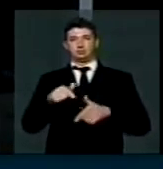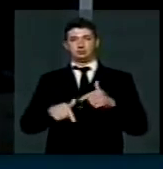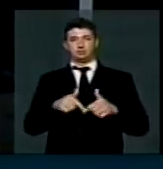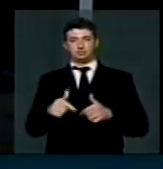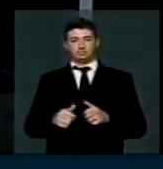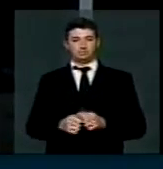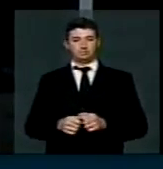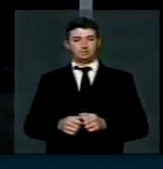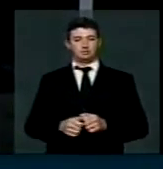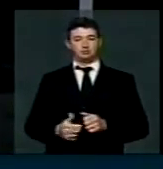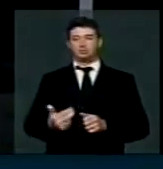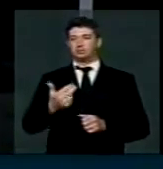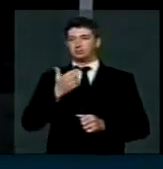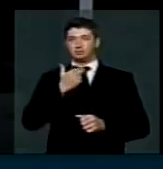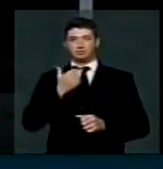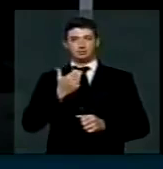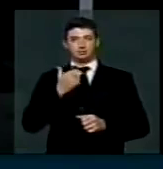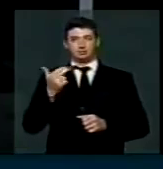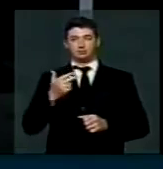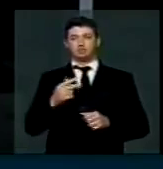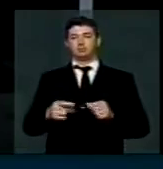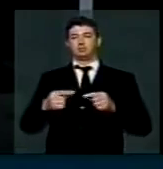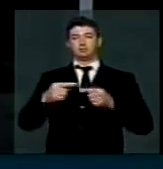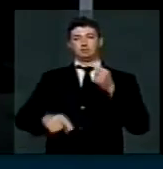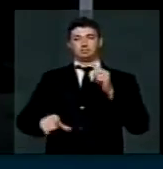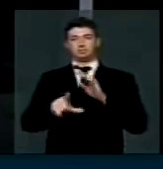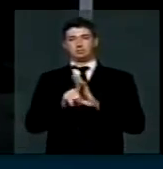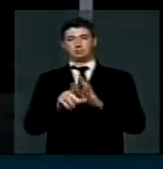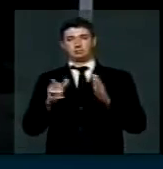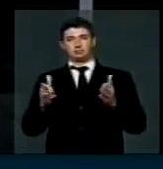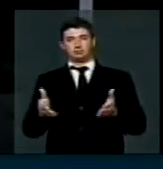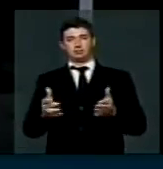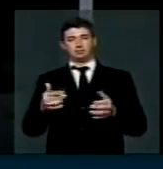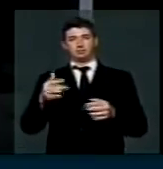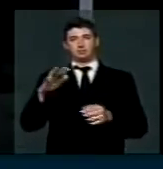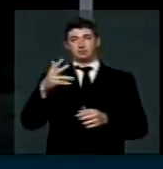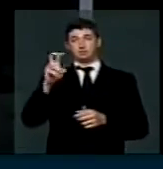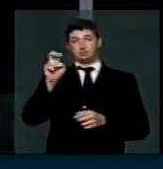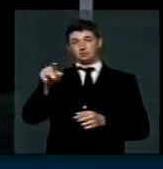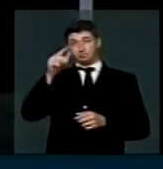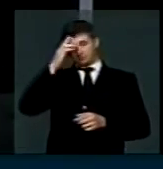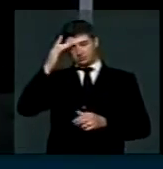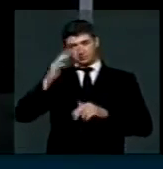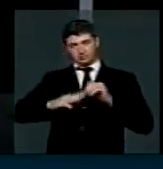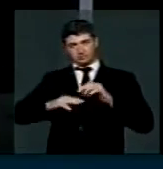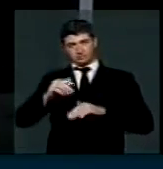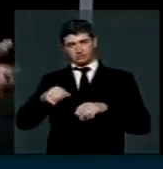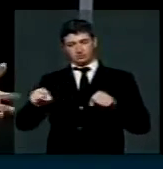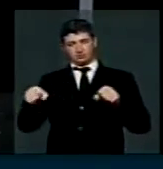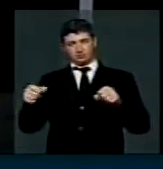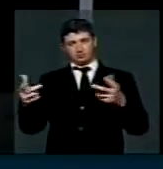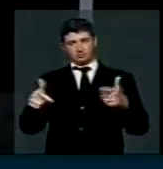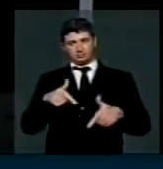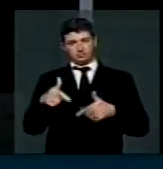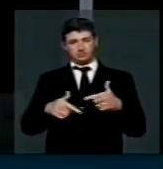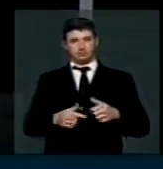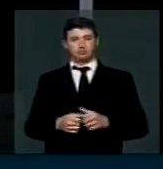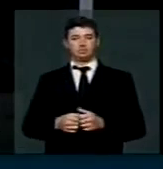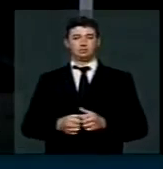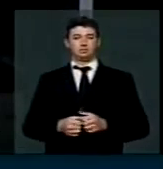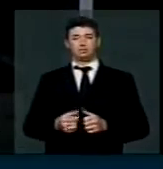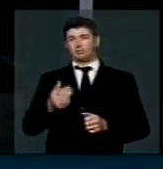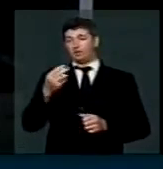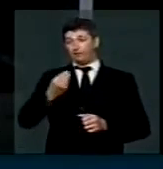atividades. Não se pode colocar na ilegalidade mais de 5 mil brasileiros que tiram o ganha-pão,